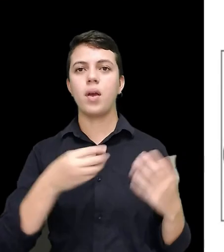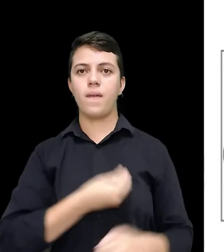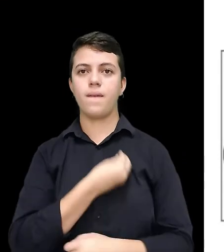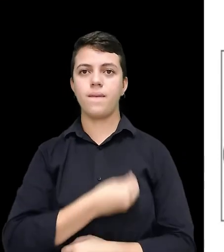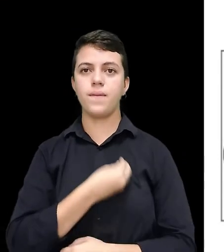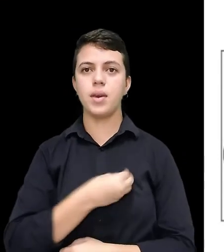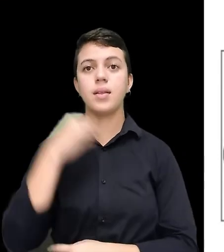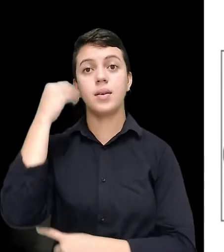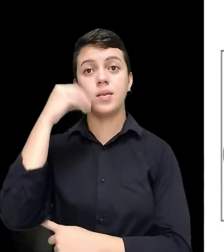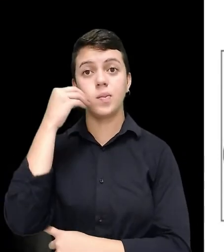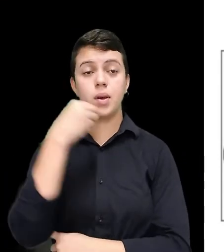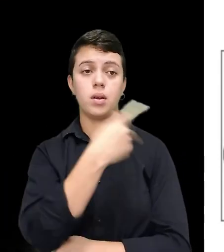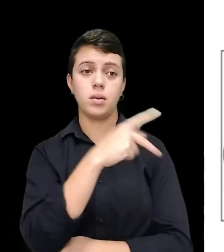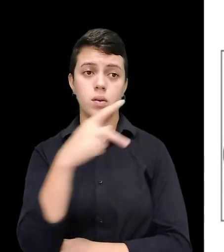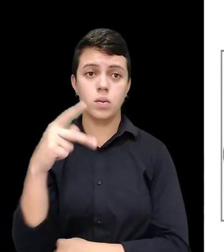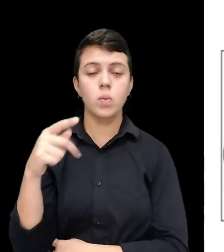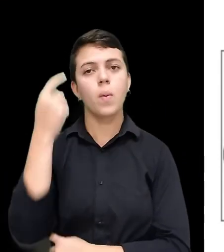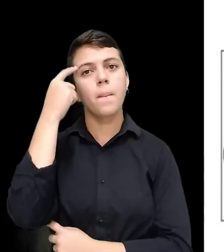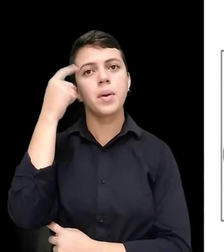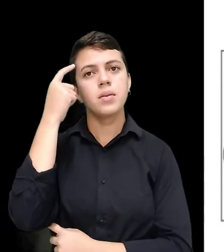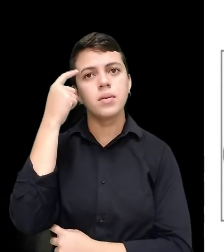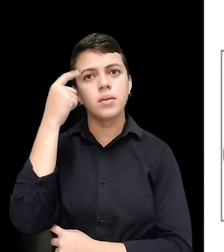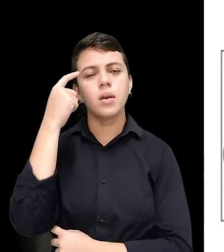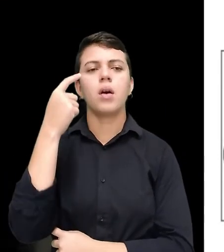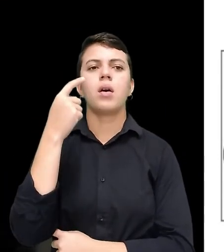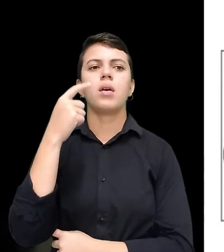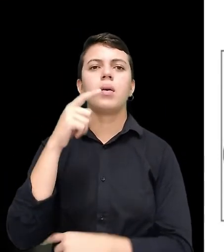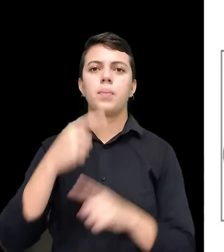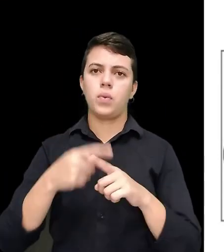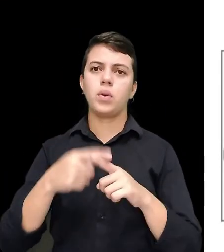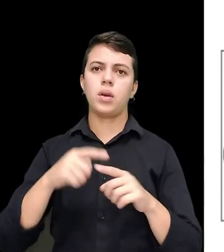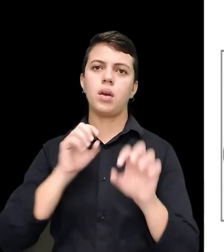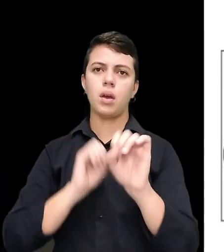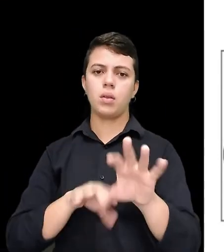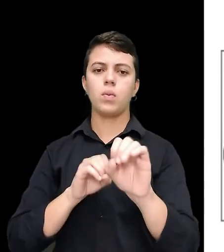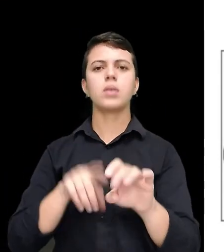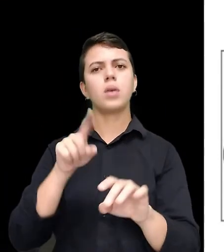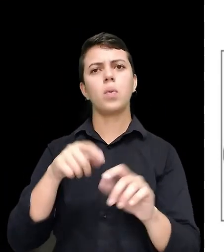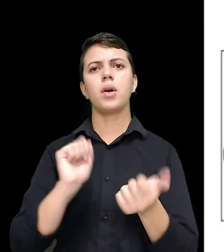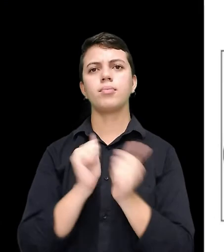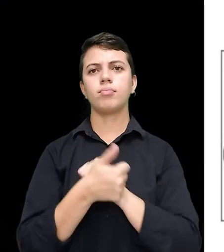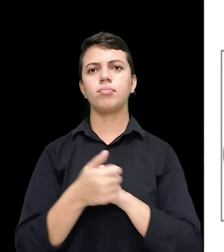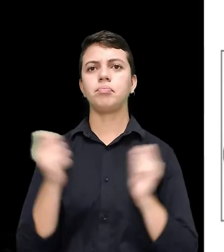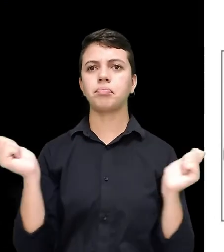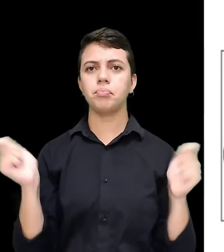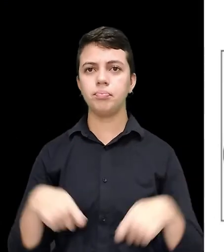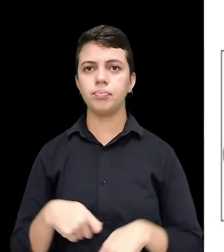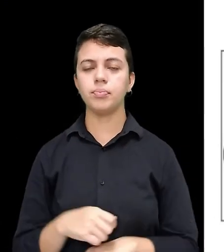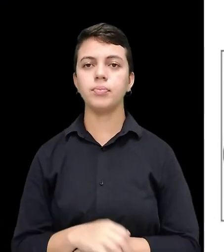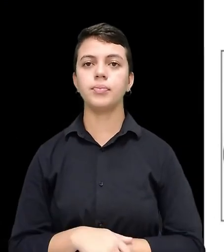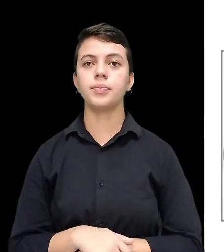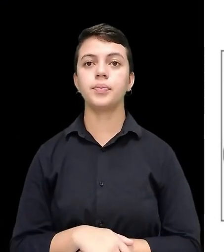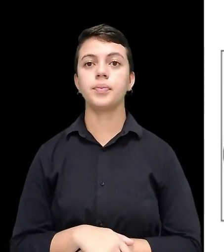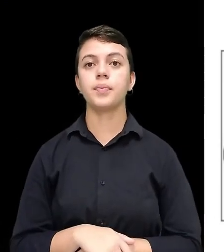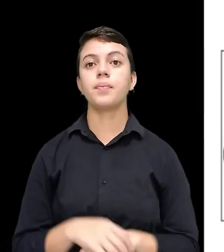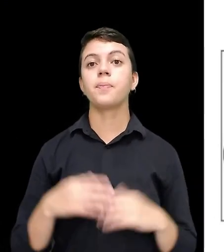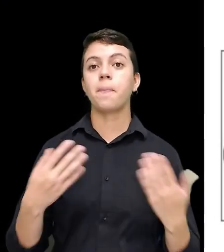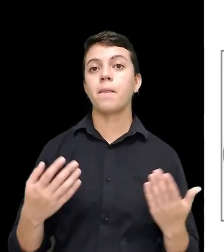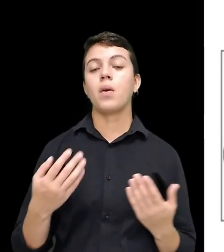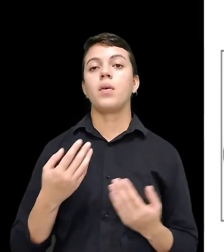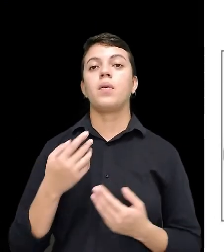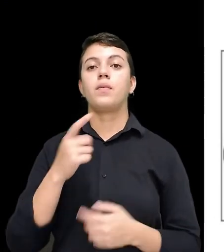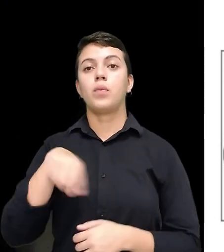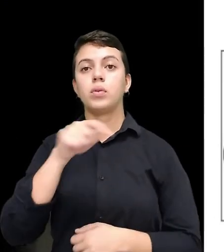da realidade. Que é importante que a educação também permita isso. Então, conhecer como se deu esse